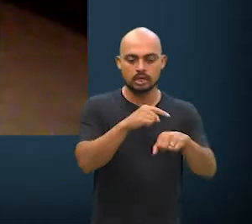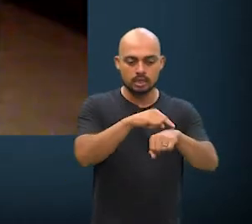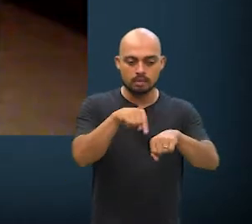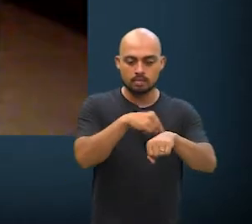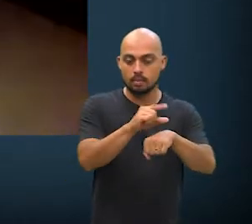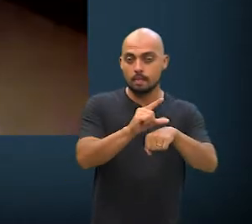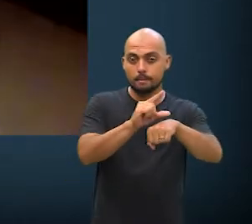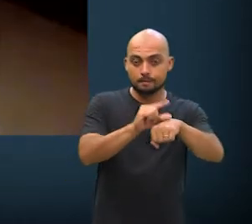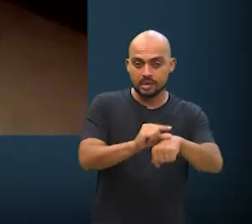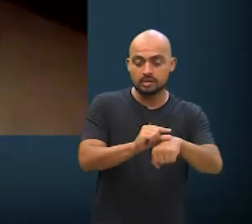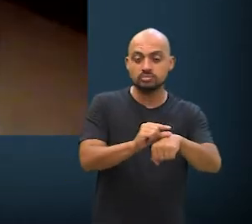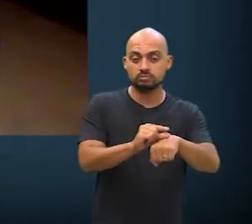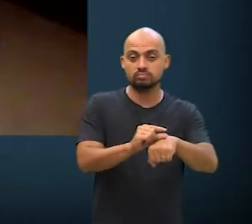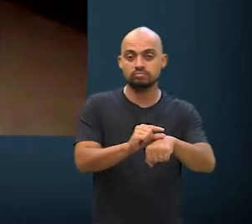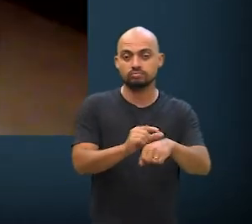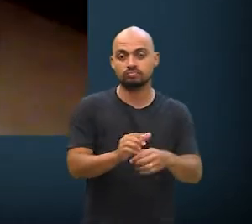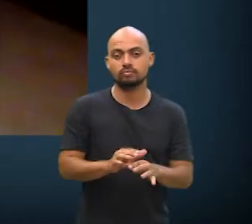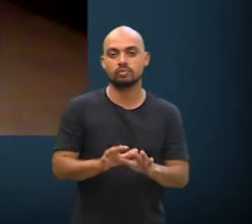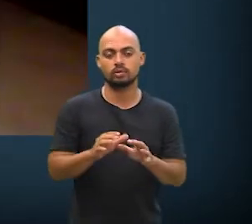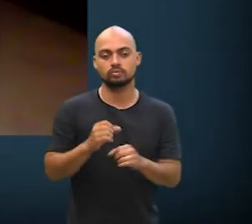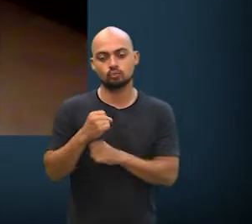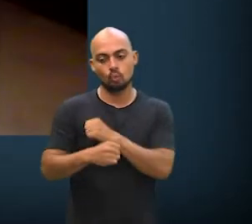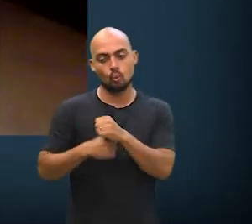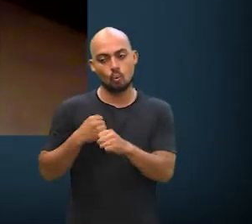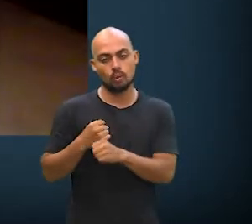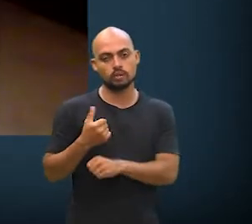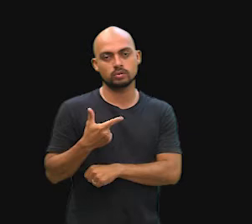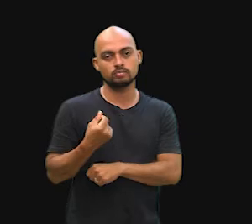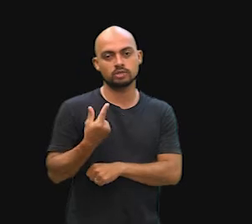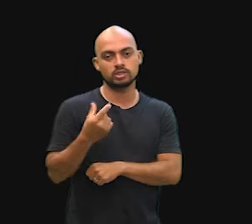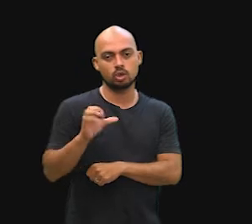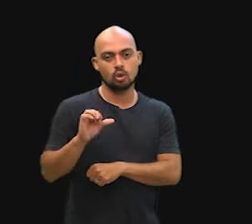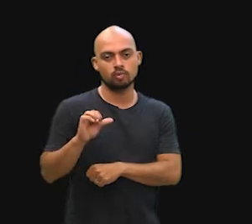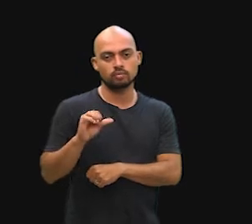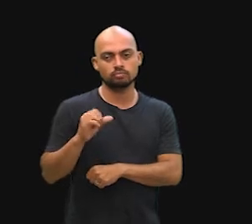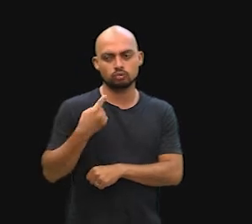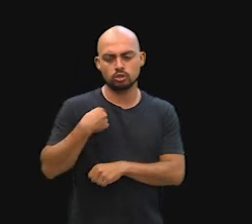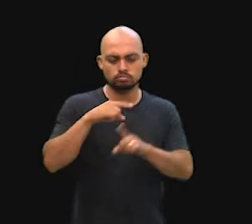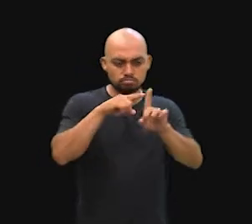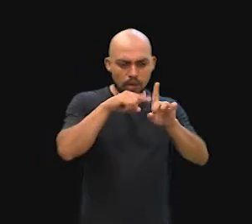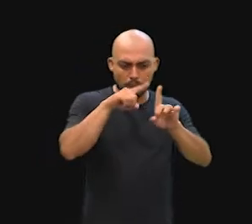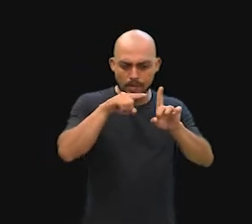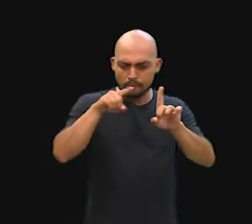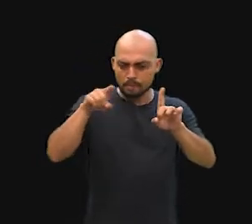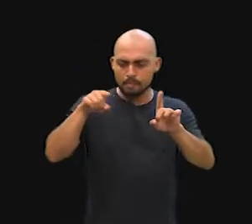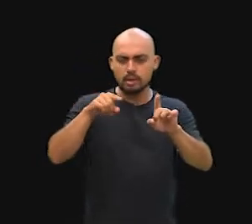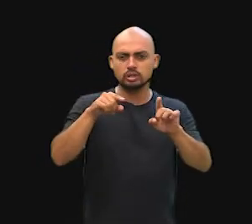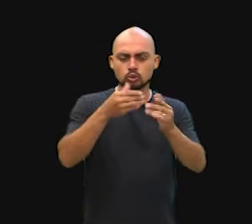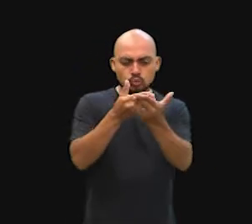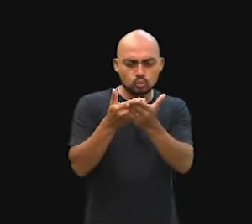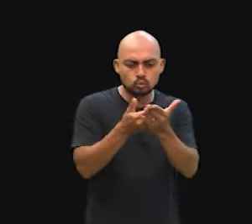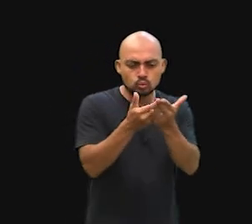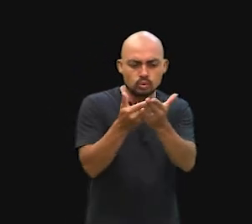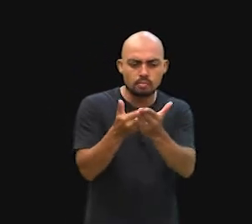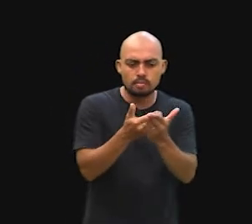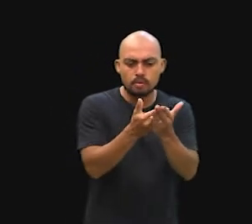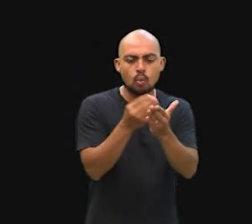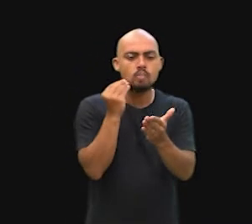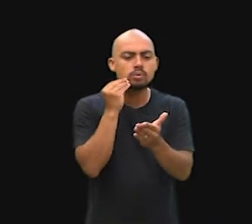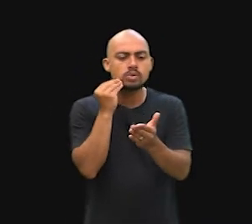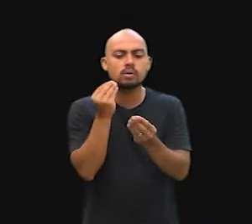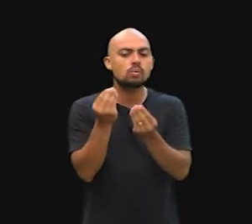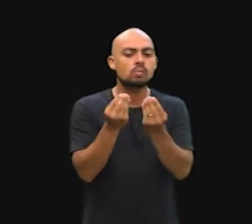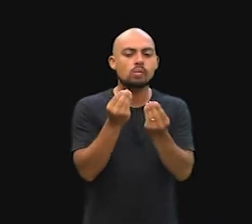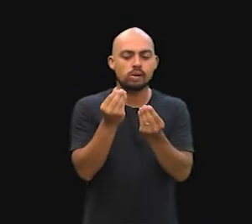e mais bacana. Em 2019, a gente começou a estruturar tudo isso, colocamos tudo no meio digital, começamos a ver oportunidades no